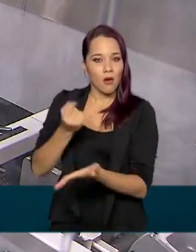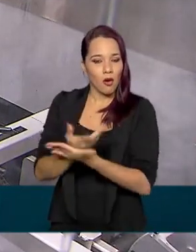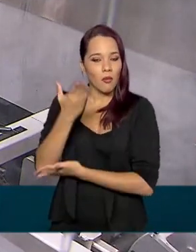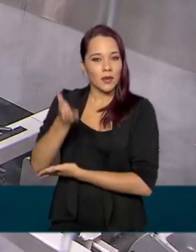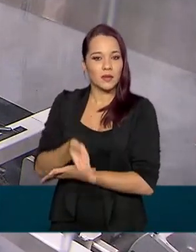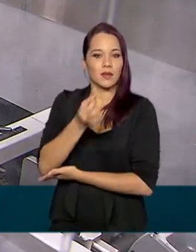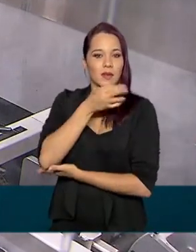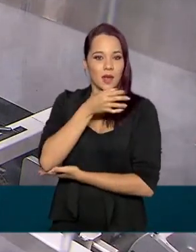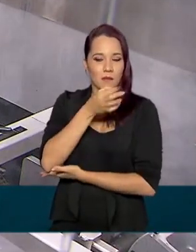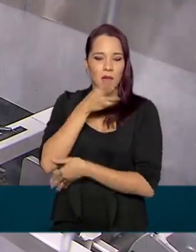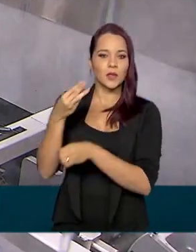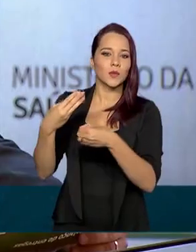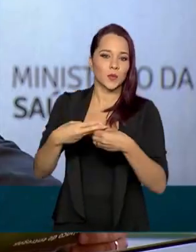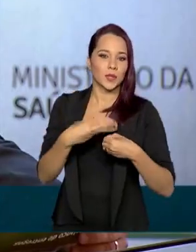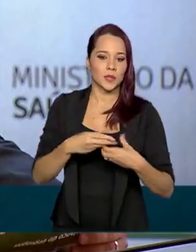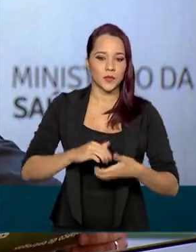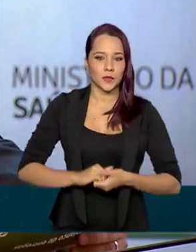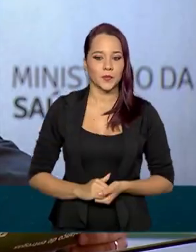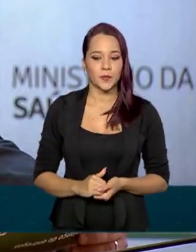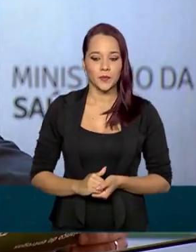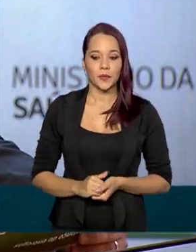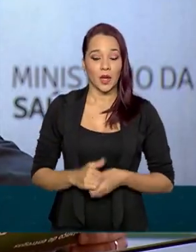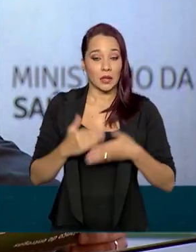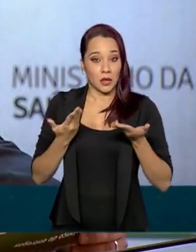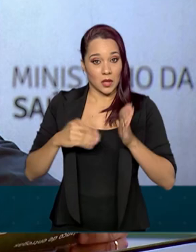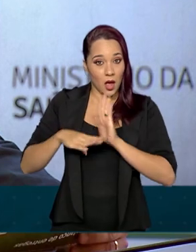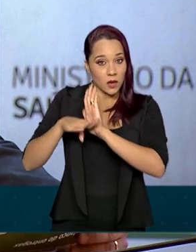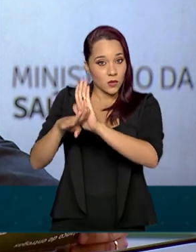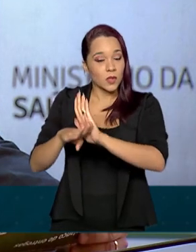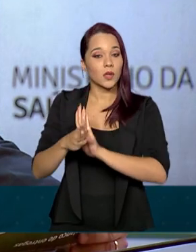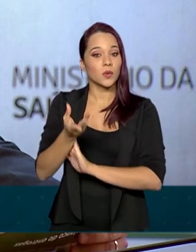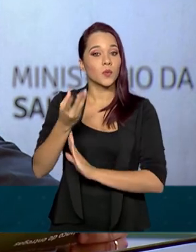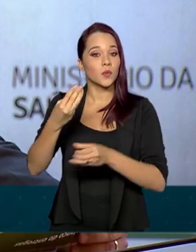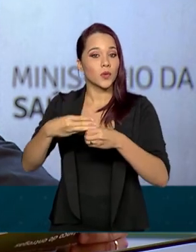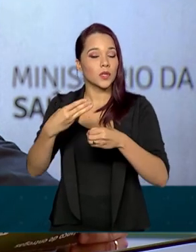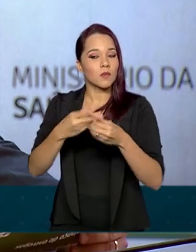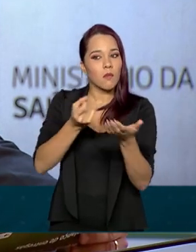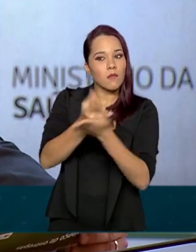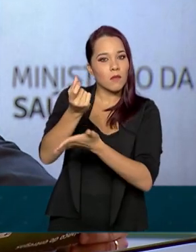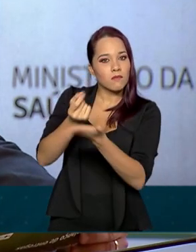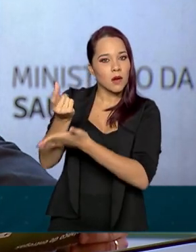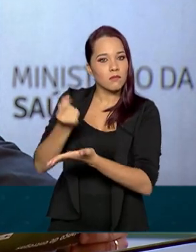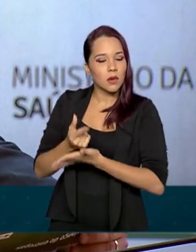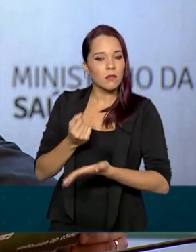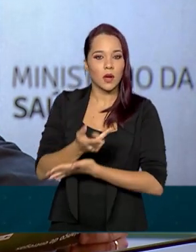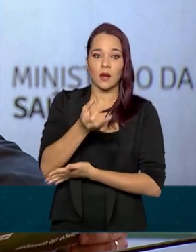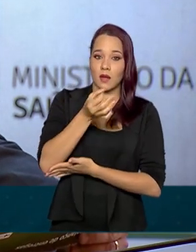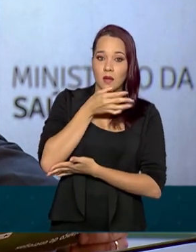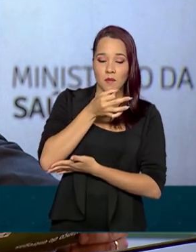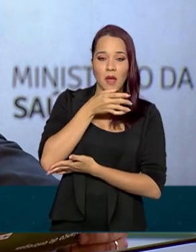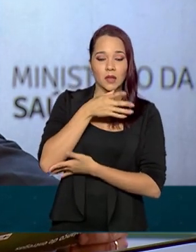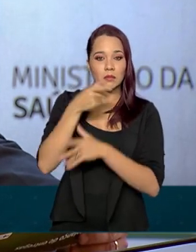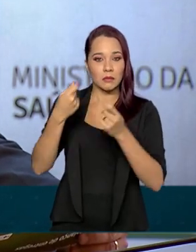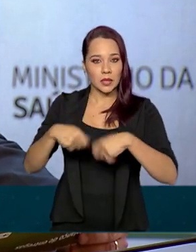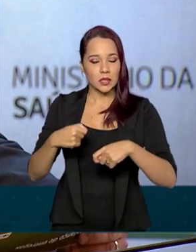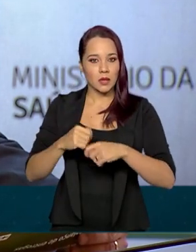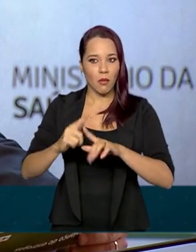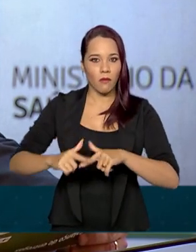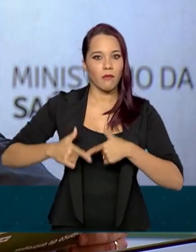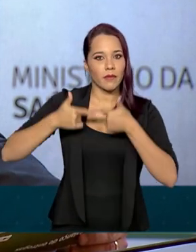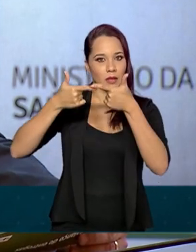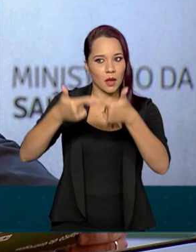medicamentos nos municípios. Nós estamos ajudando os municípios a adquirirem os medicamentos necessários para o